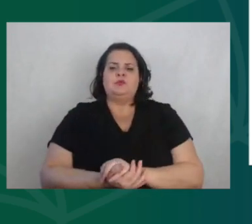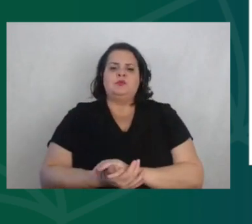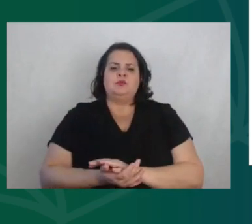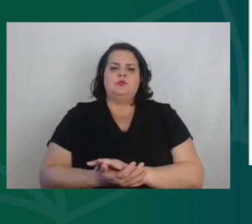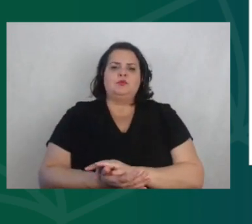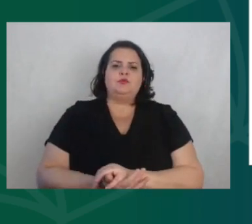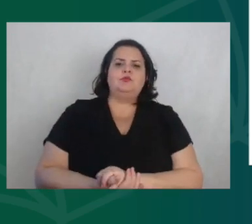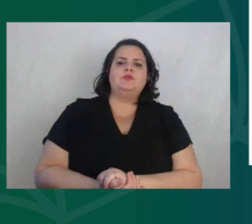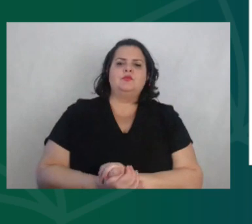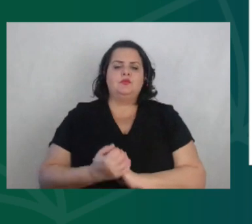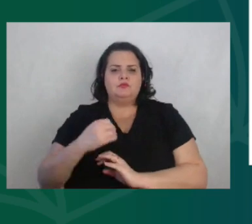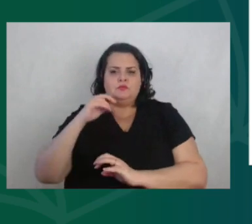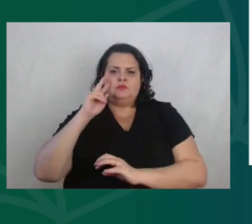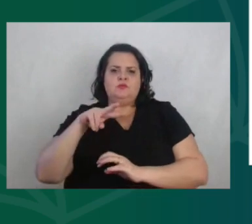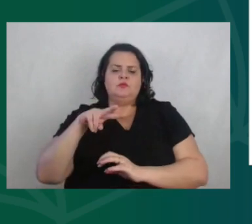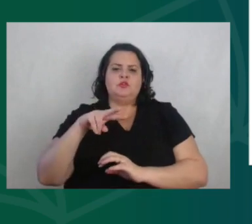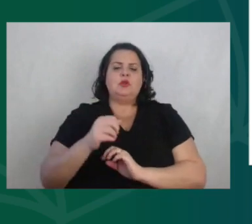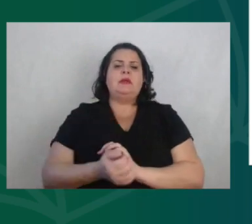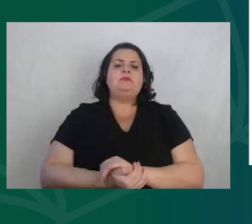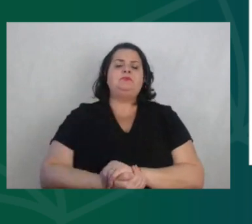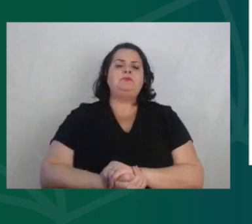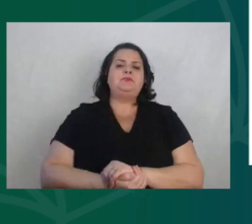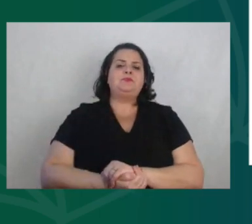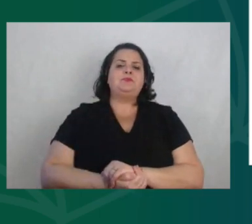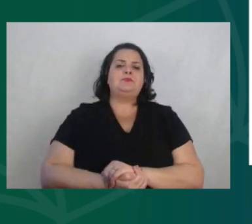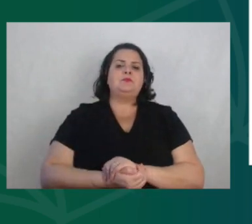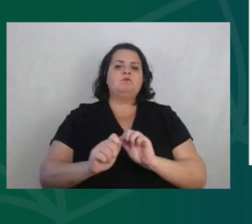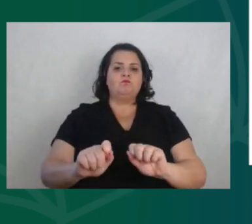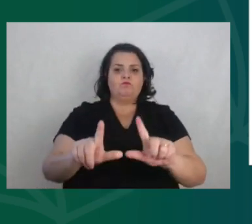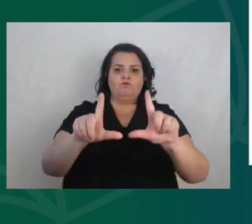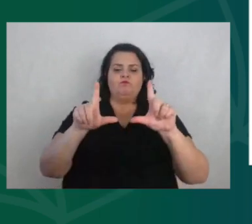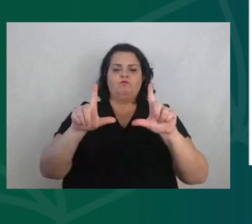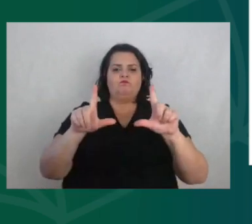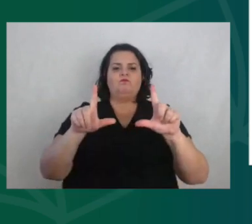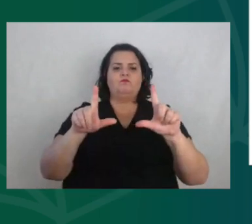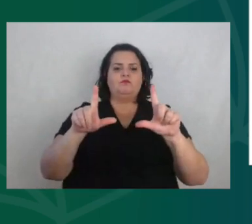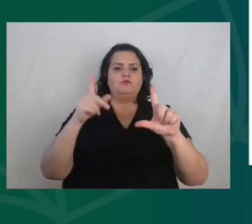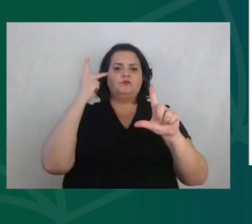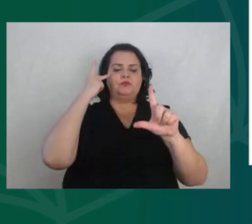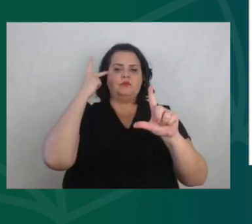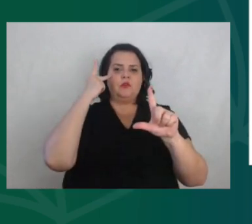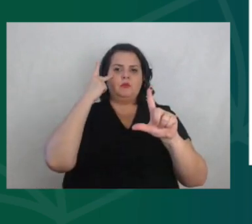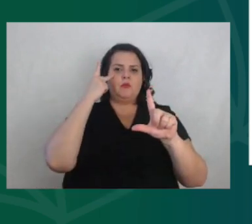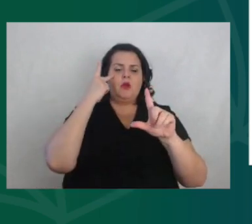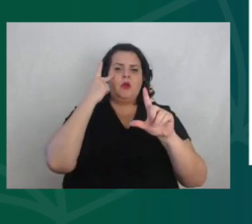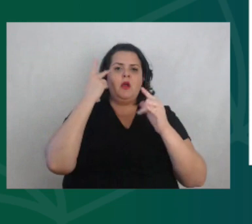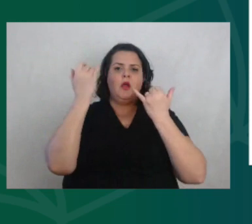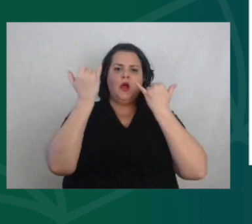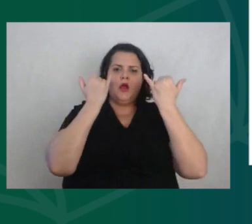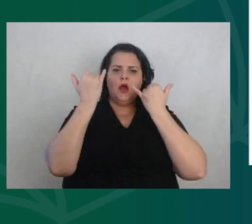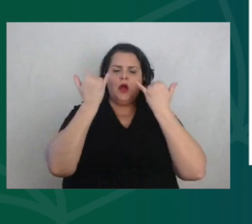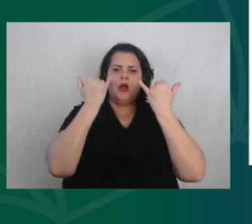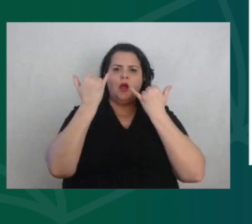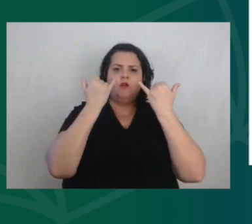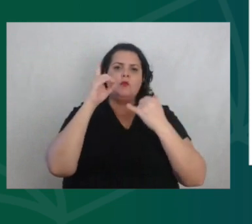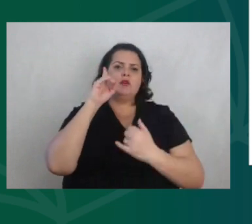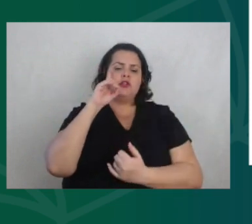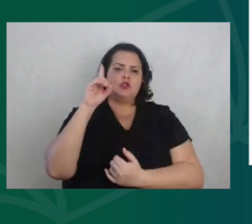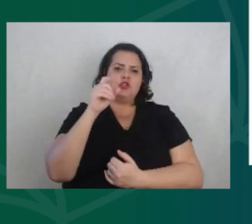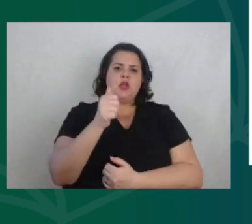Então, tirando aí o próximo, isso. O retrato de São Paulo, esses são dados do dia 11/7,